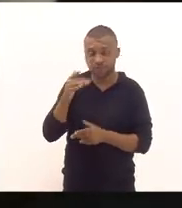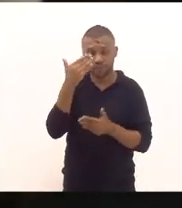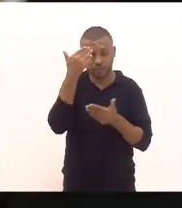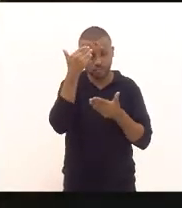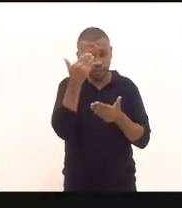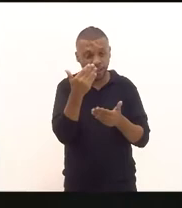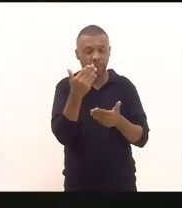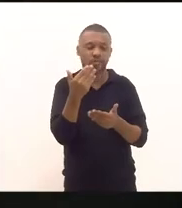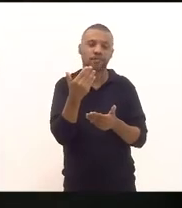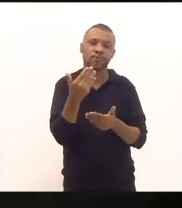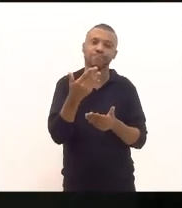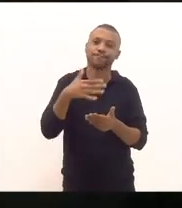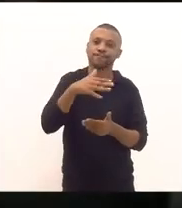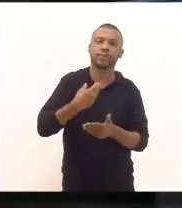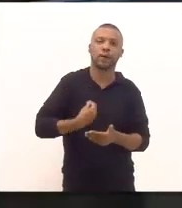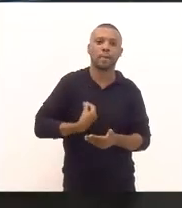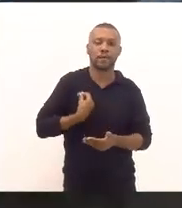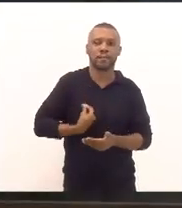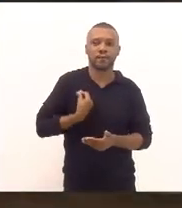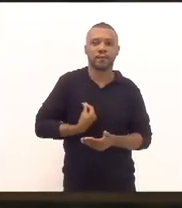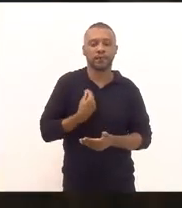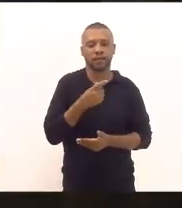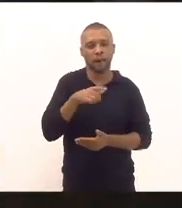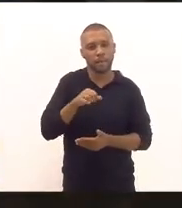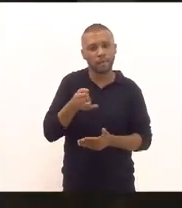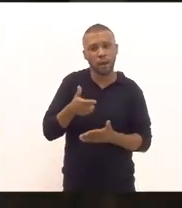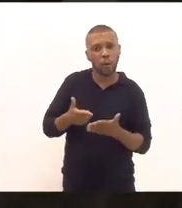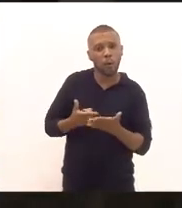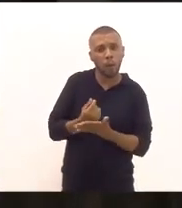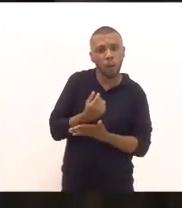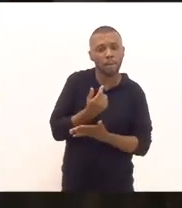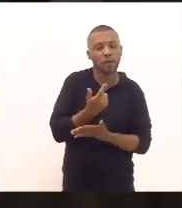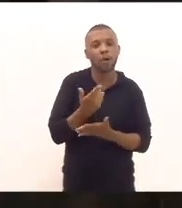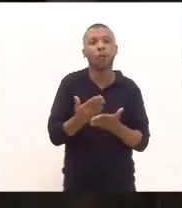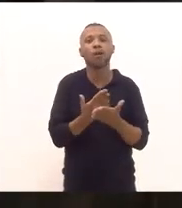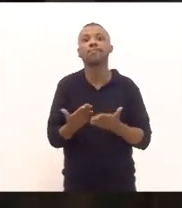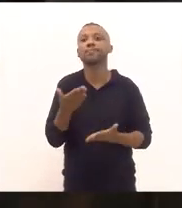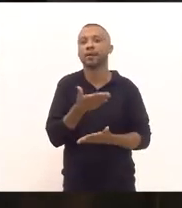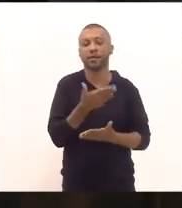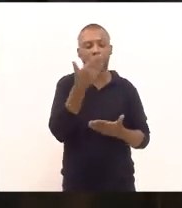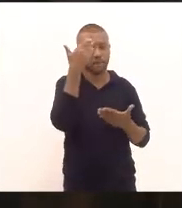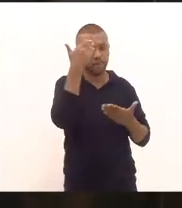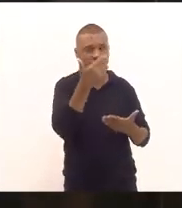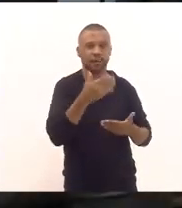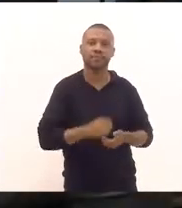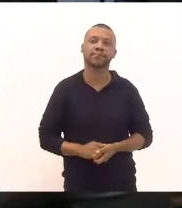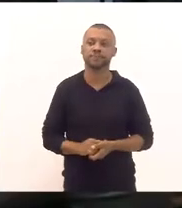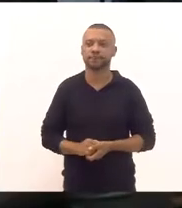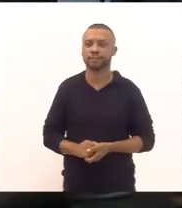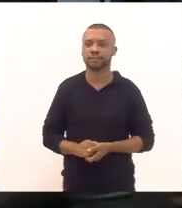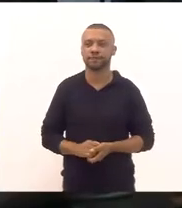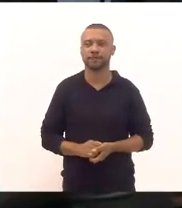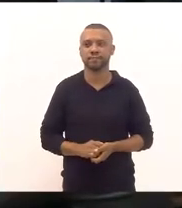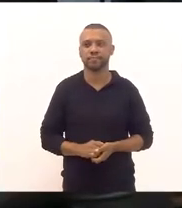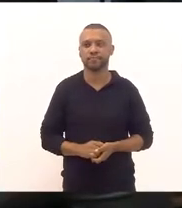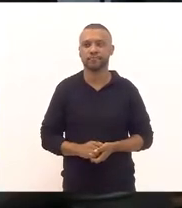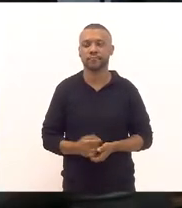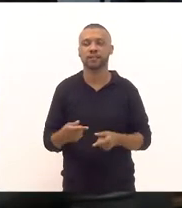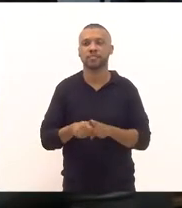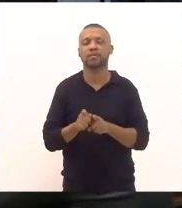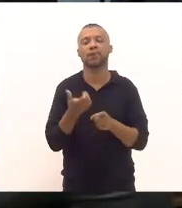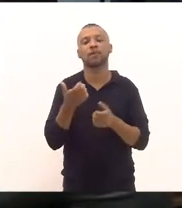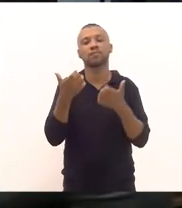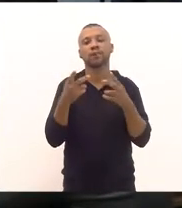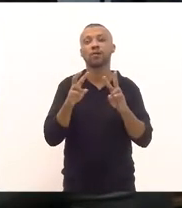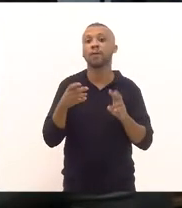pela sua presença tá aqui gente compra e o os livros de Noêmia Obrigada querida também